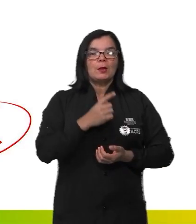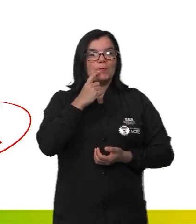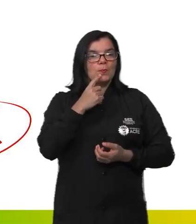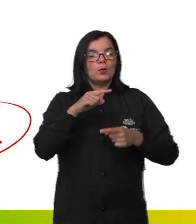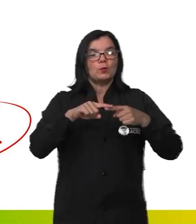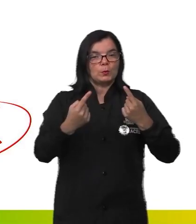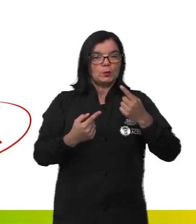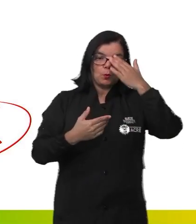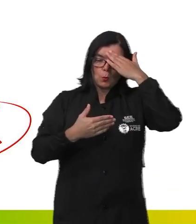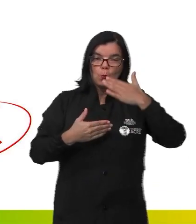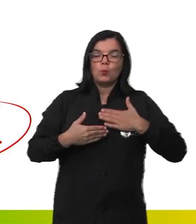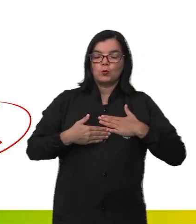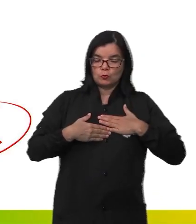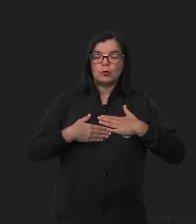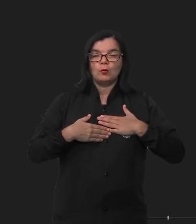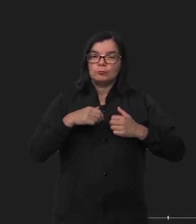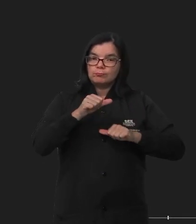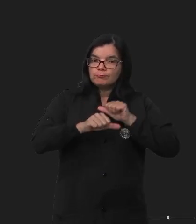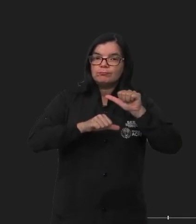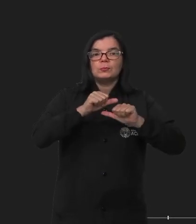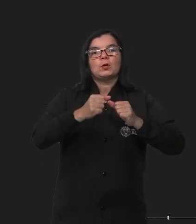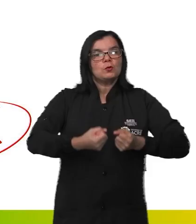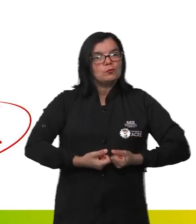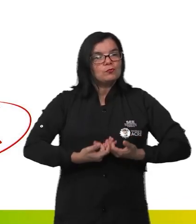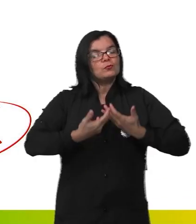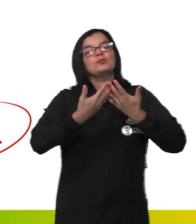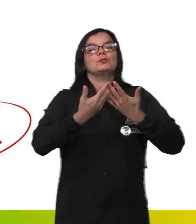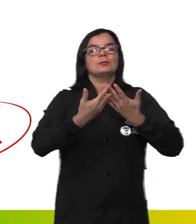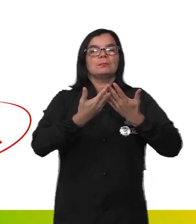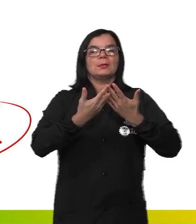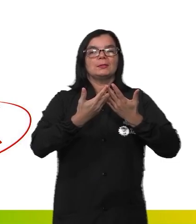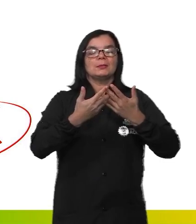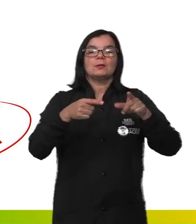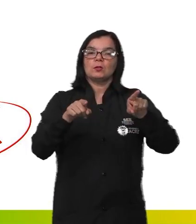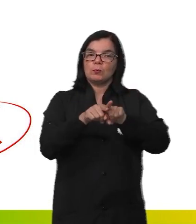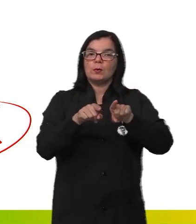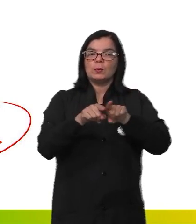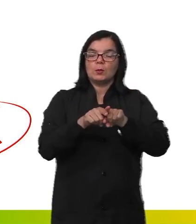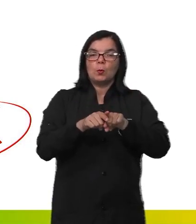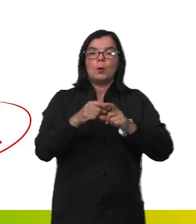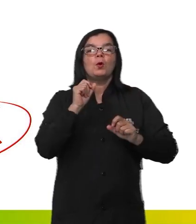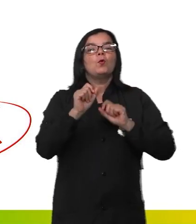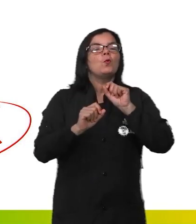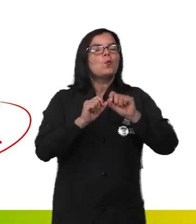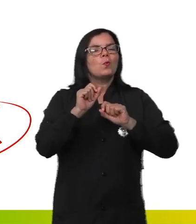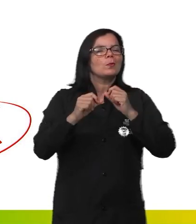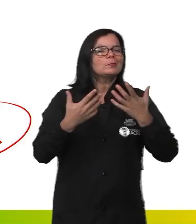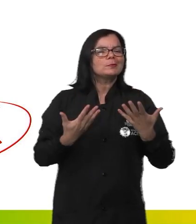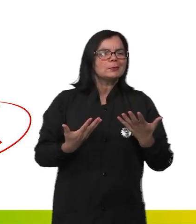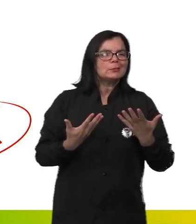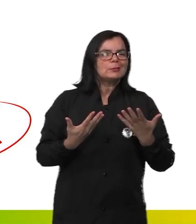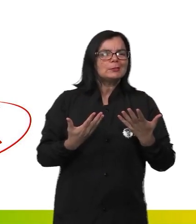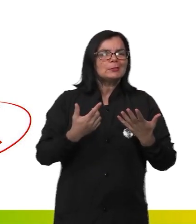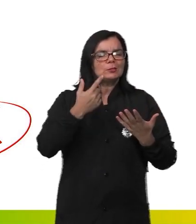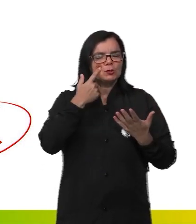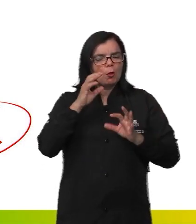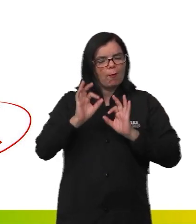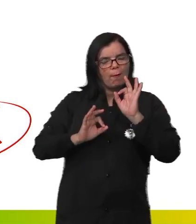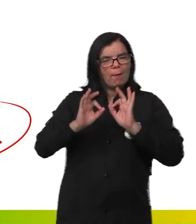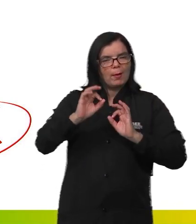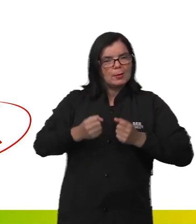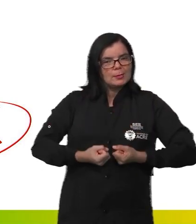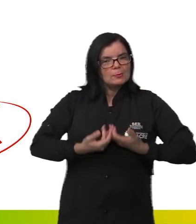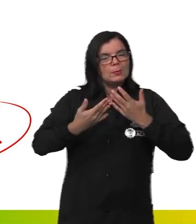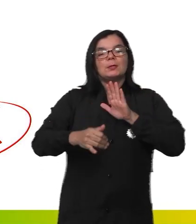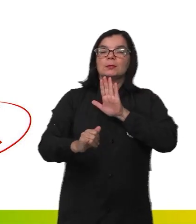reconheça o seu corpo como espaço de construção e expressão. Reconheça o seu corpo como espaço de construção, de expressão